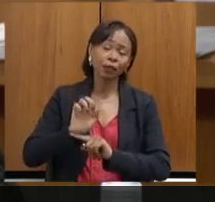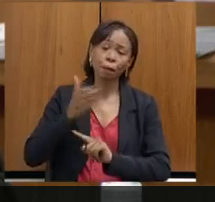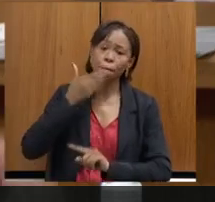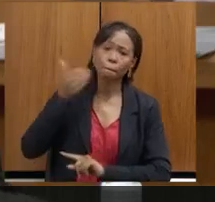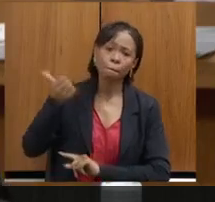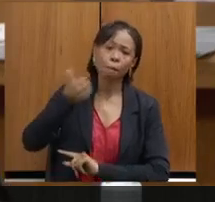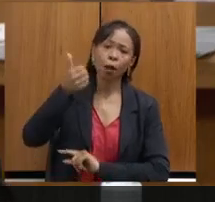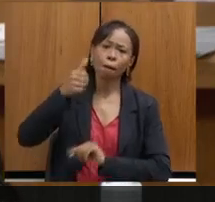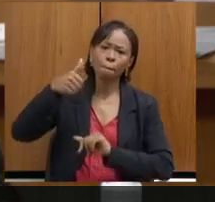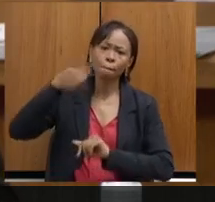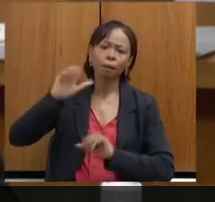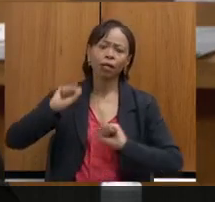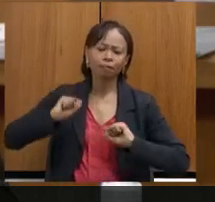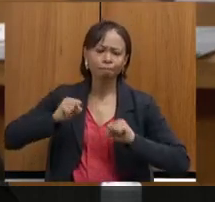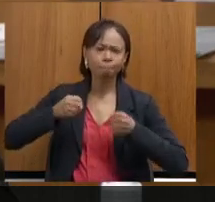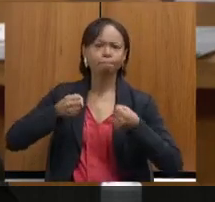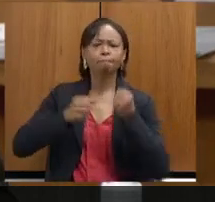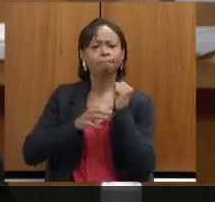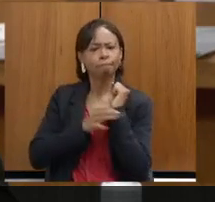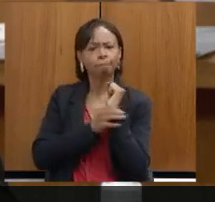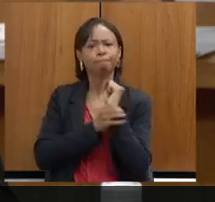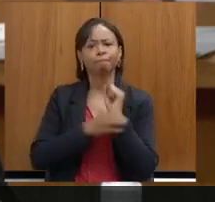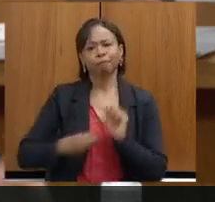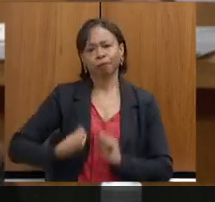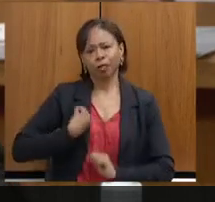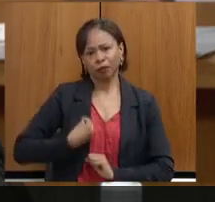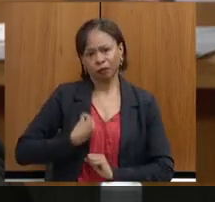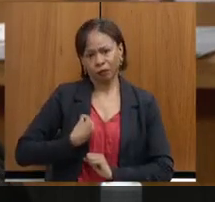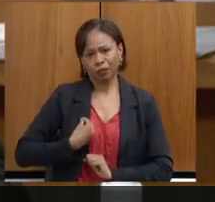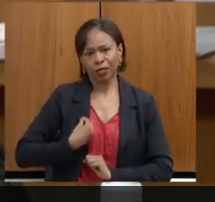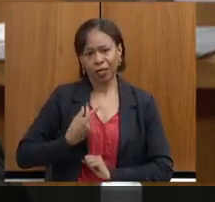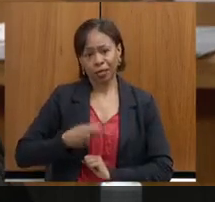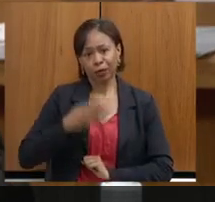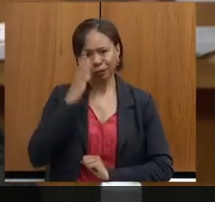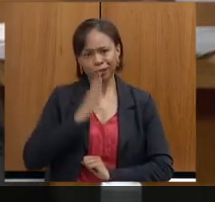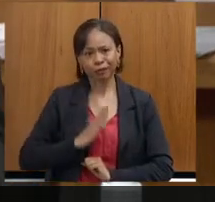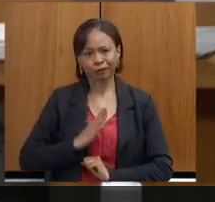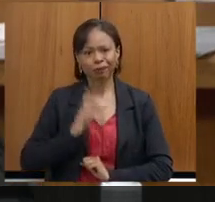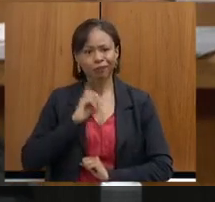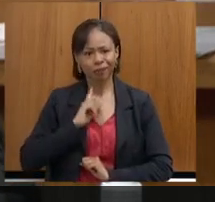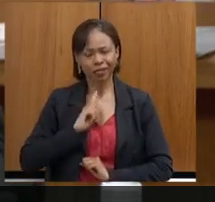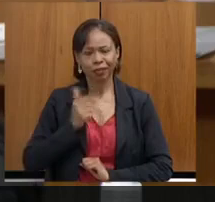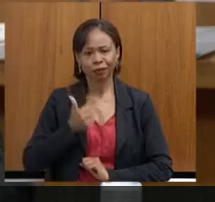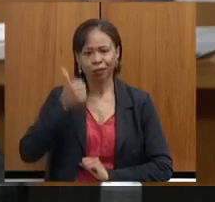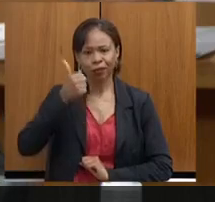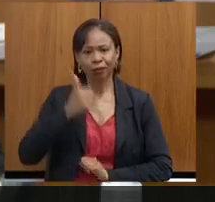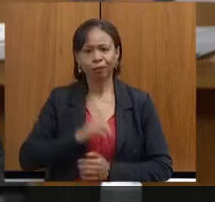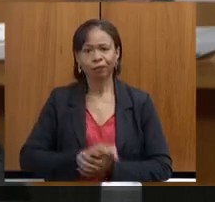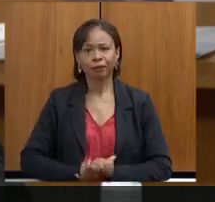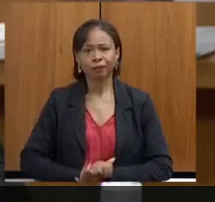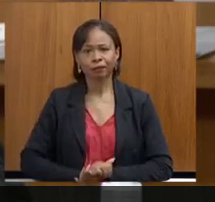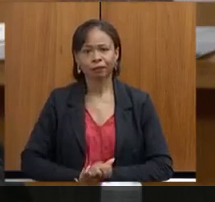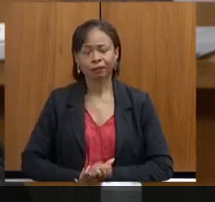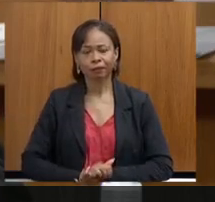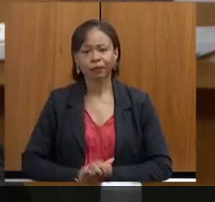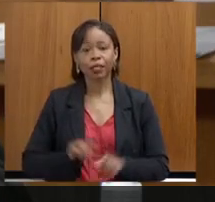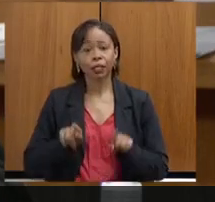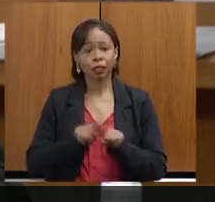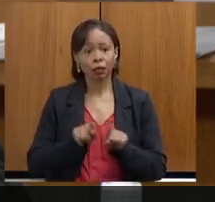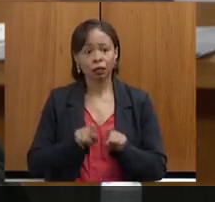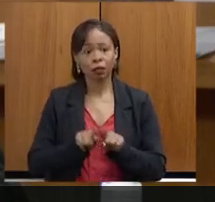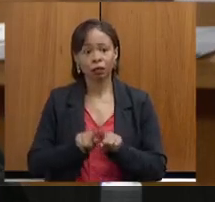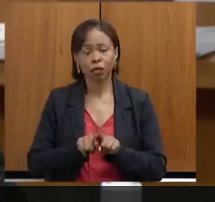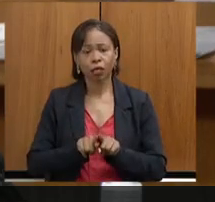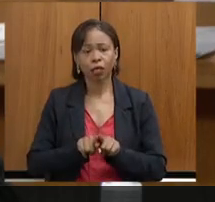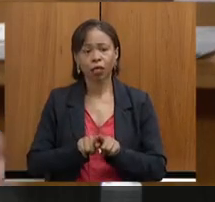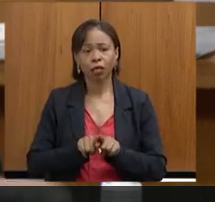mais seguro para se viver no Brasil pode passar é também importante